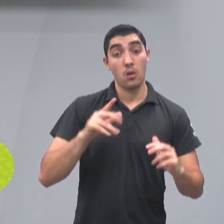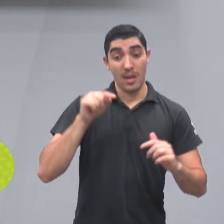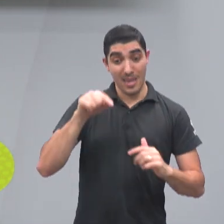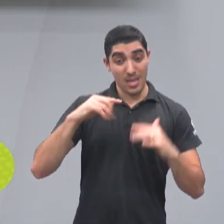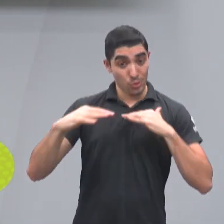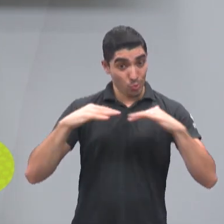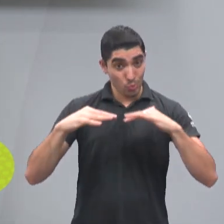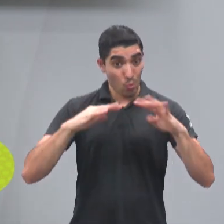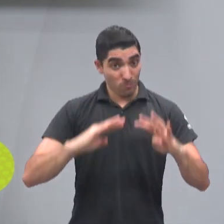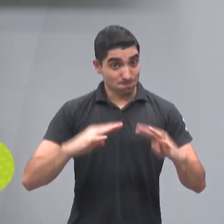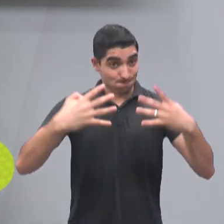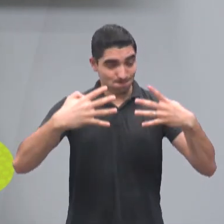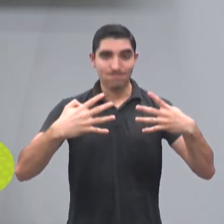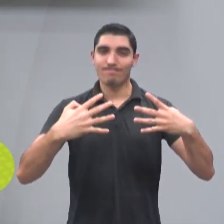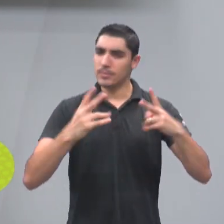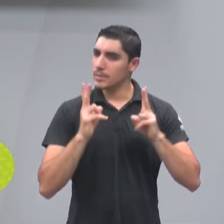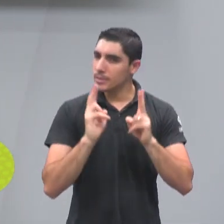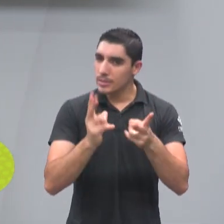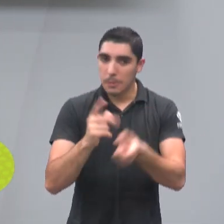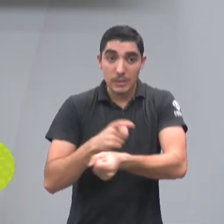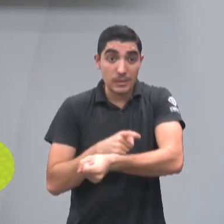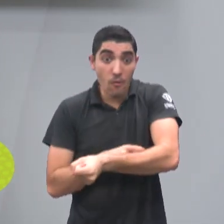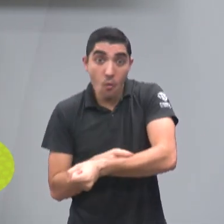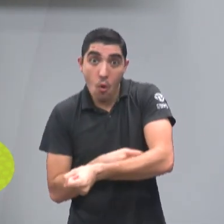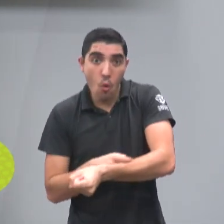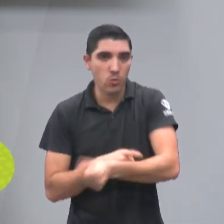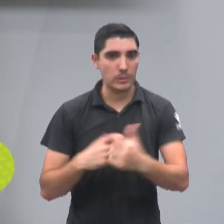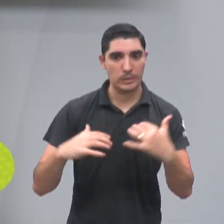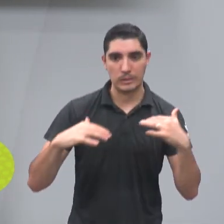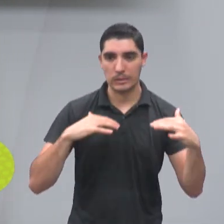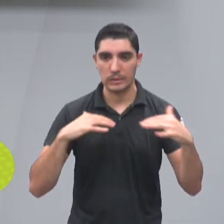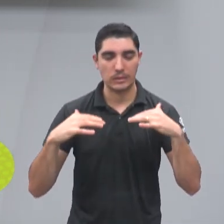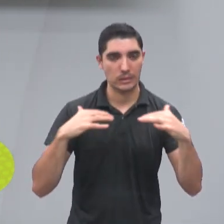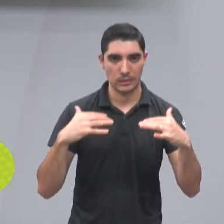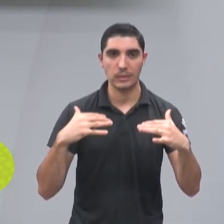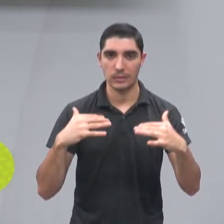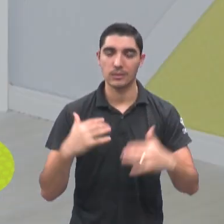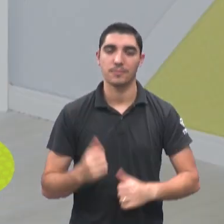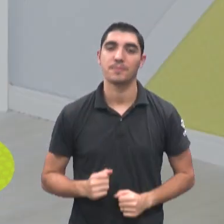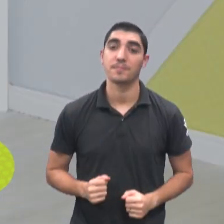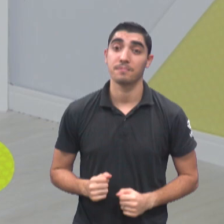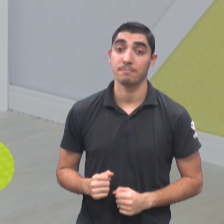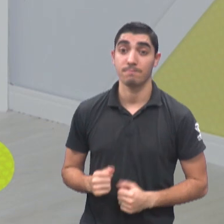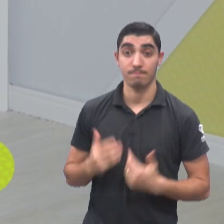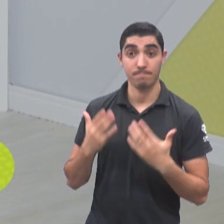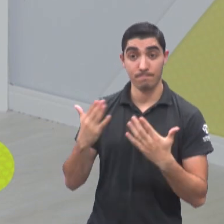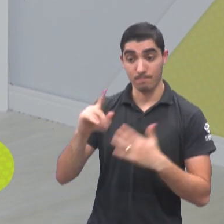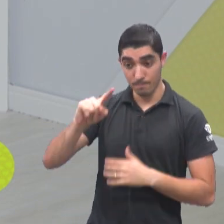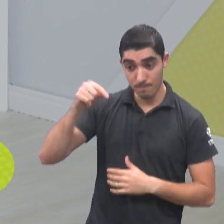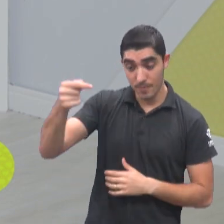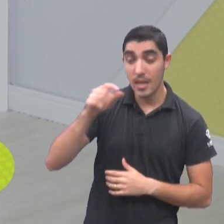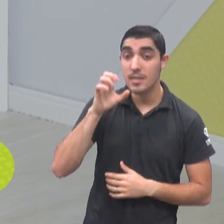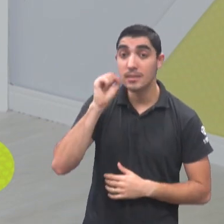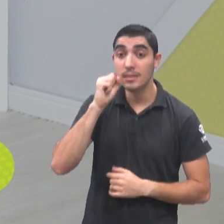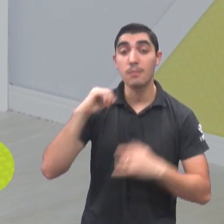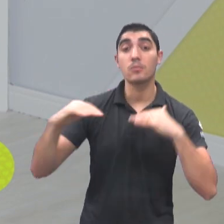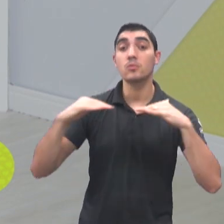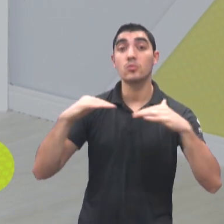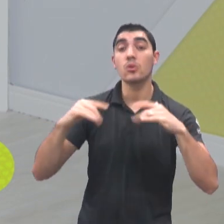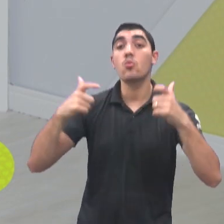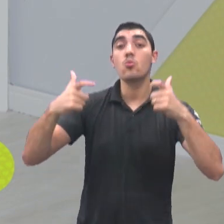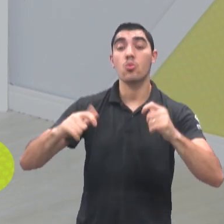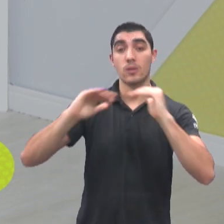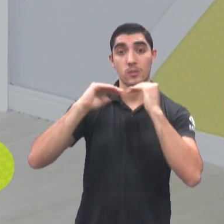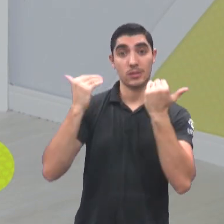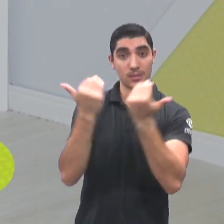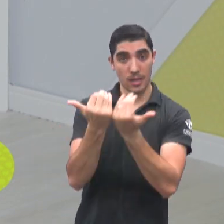ingrediente a mais, né, acaba tudo sendo elevado à máxima potência. Portanto, sábado que vem, estádio Joaquinzão, 3 da tarde,